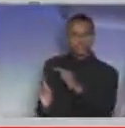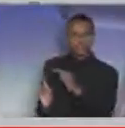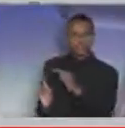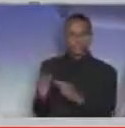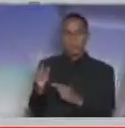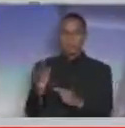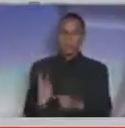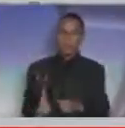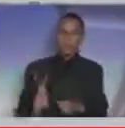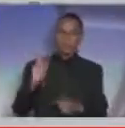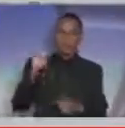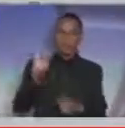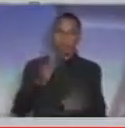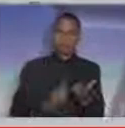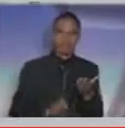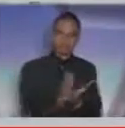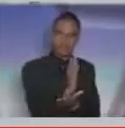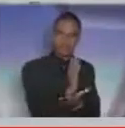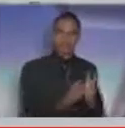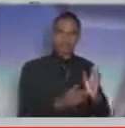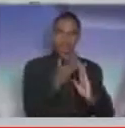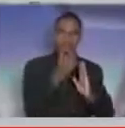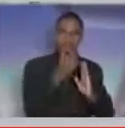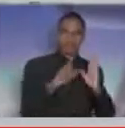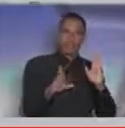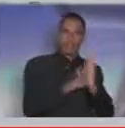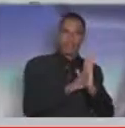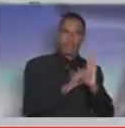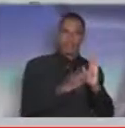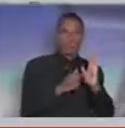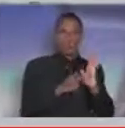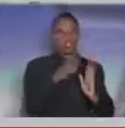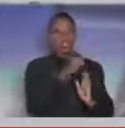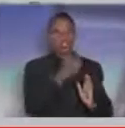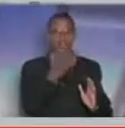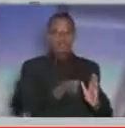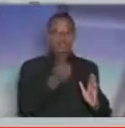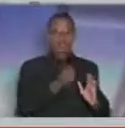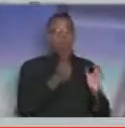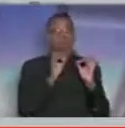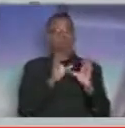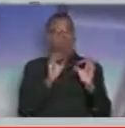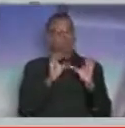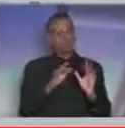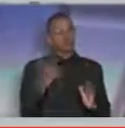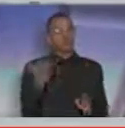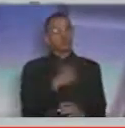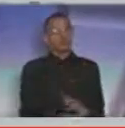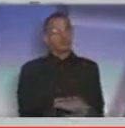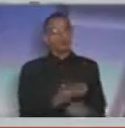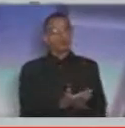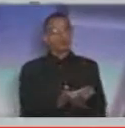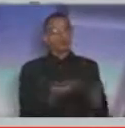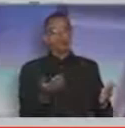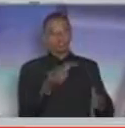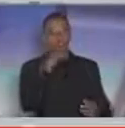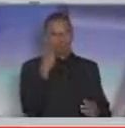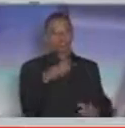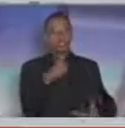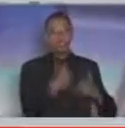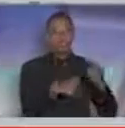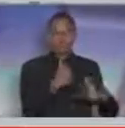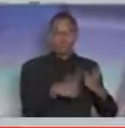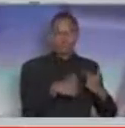responsáveis pela aprovação de uma lei garantindo aposentadoria especial na para os